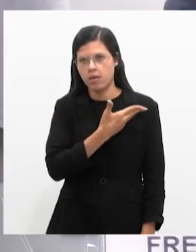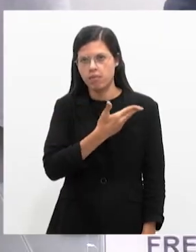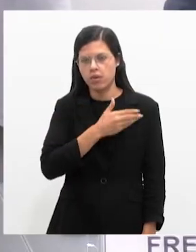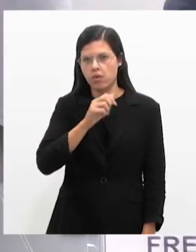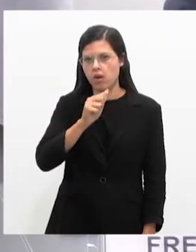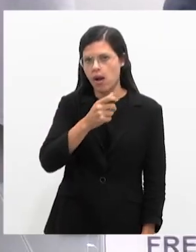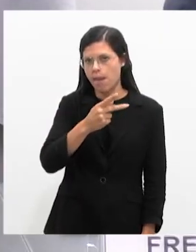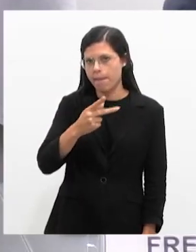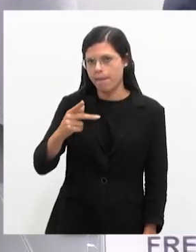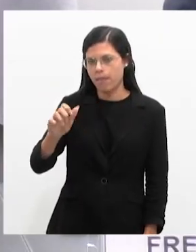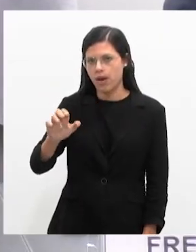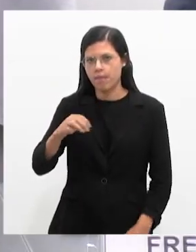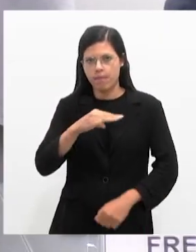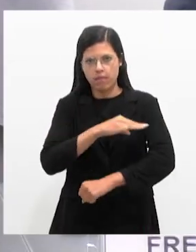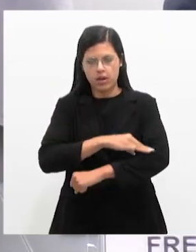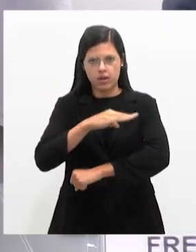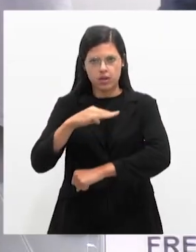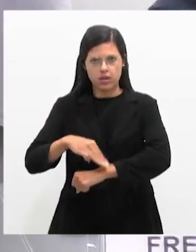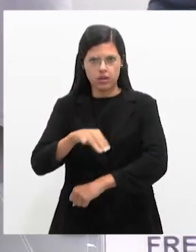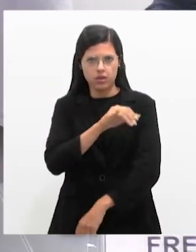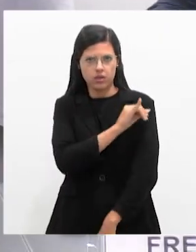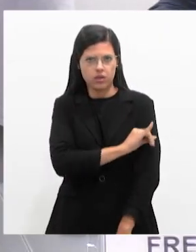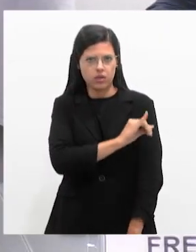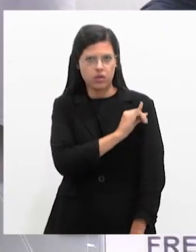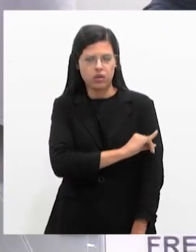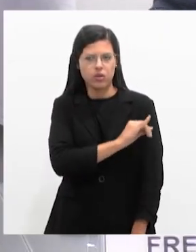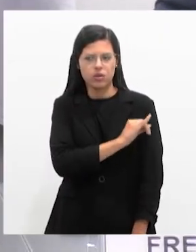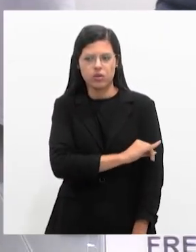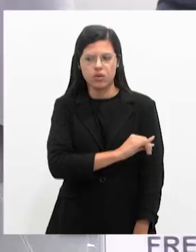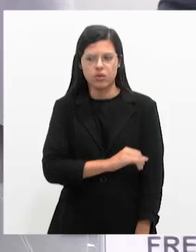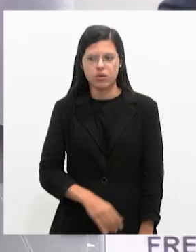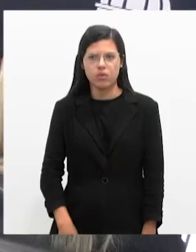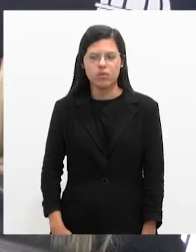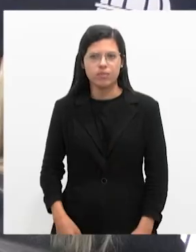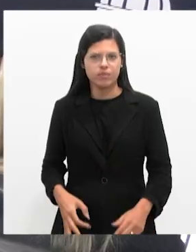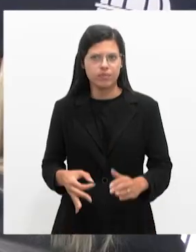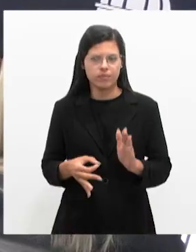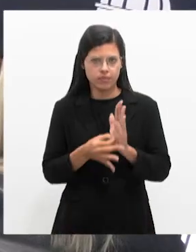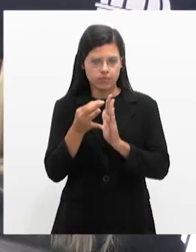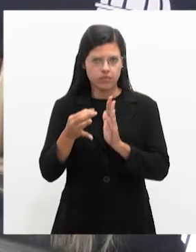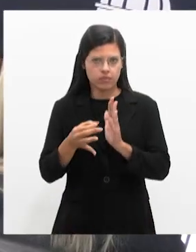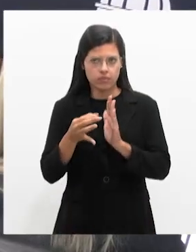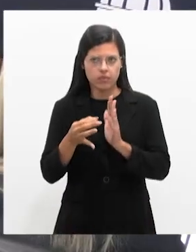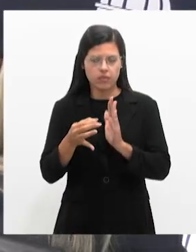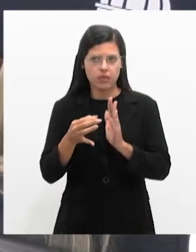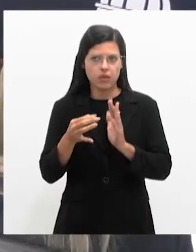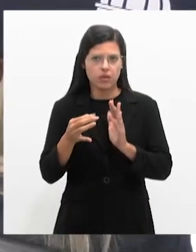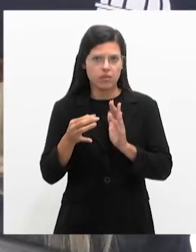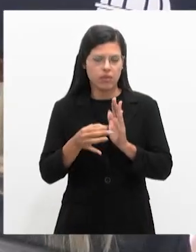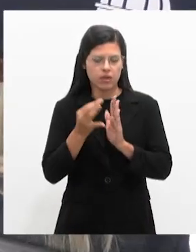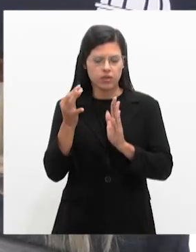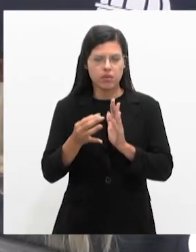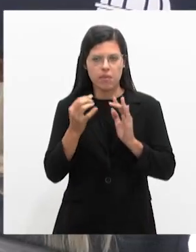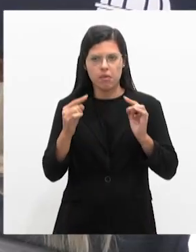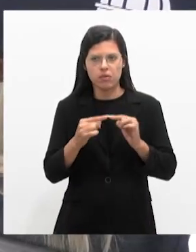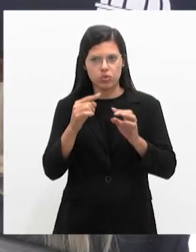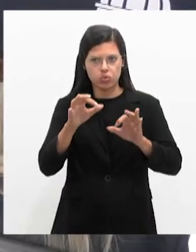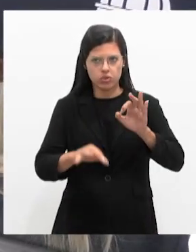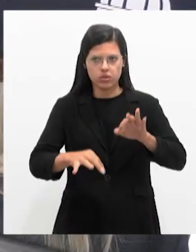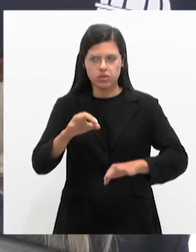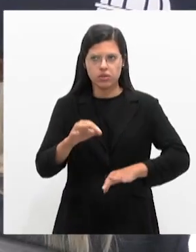de Macaé, Rio de Janeiro. Para aparecer, deputado Fred Pacheco. Parecer pela juridicidade, já saudando o deputado Chico